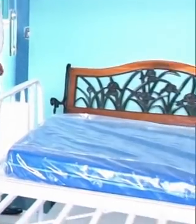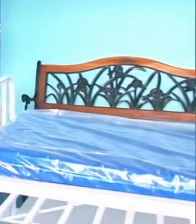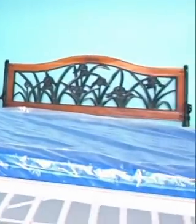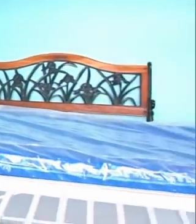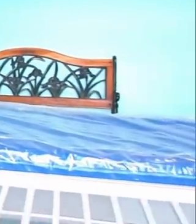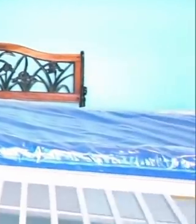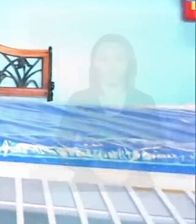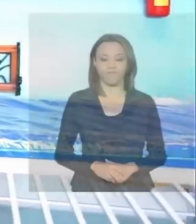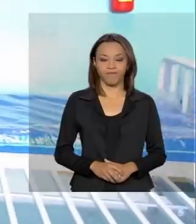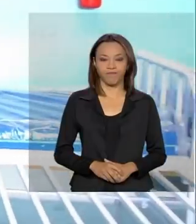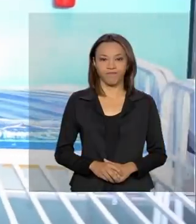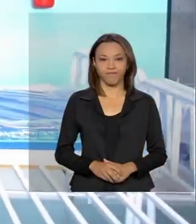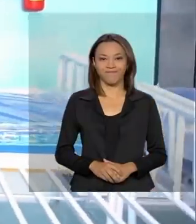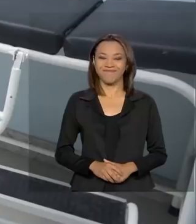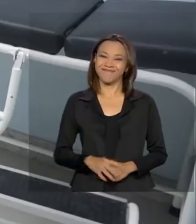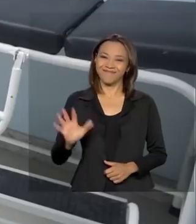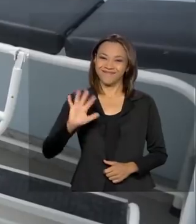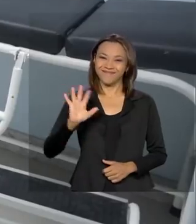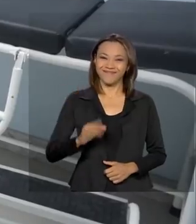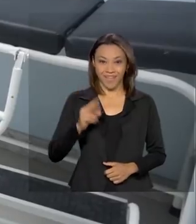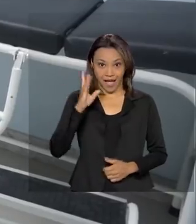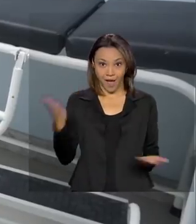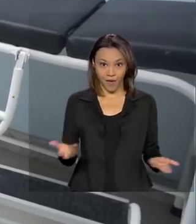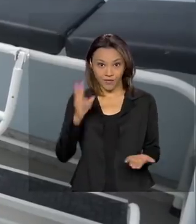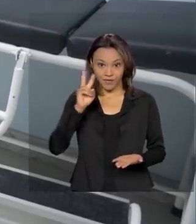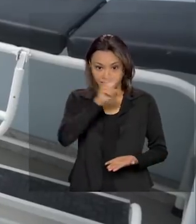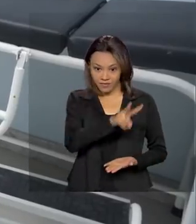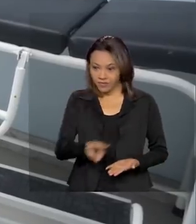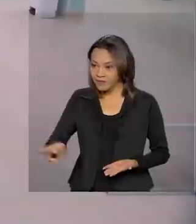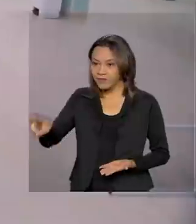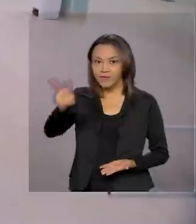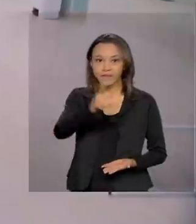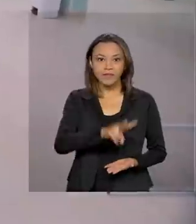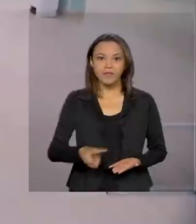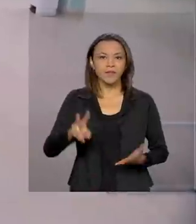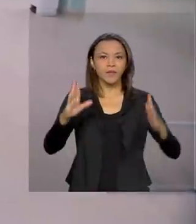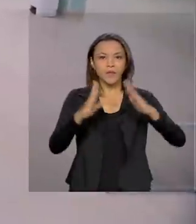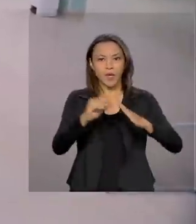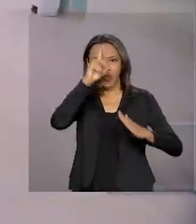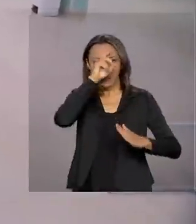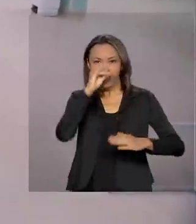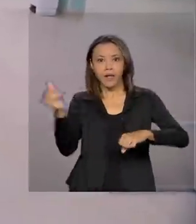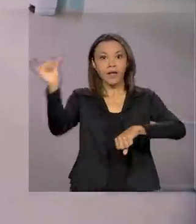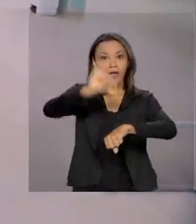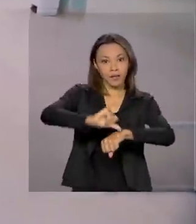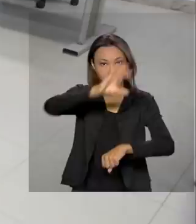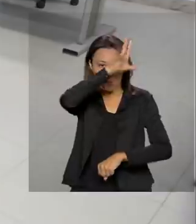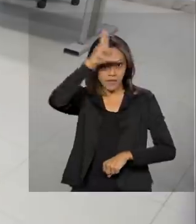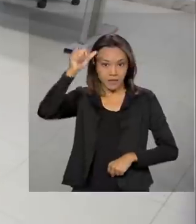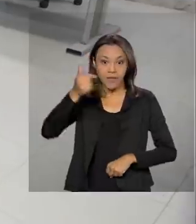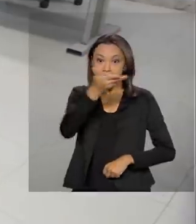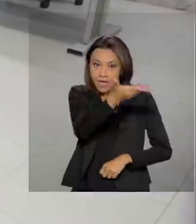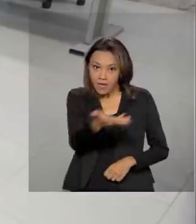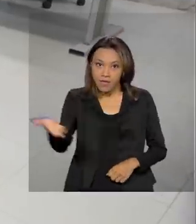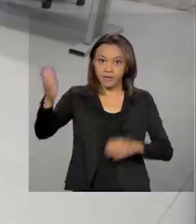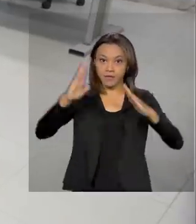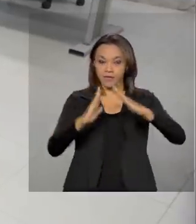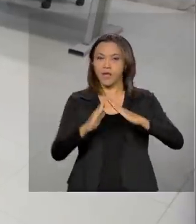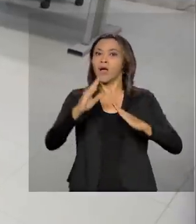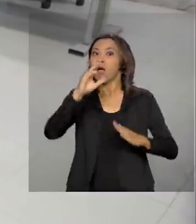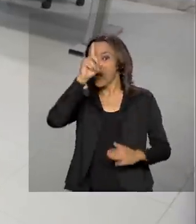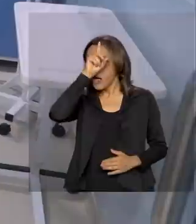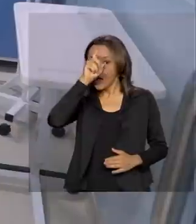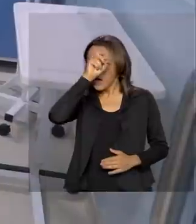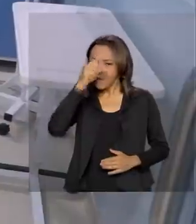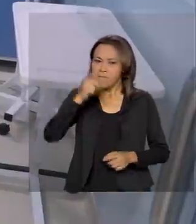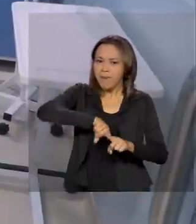o Olá você ver imagens duas que tá o Nilton Lins no Amazonas esse hospital ganhou mais